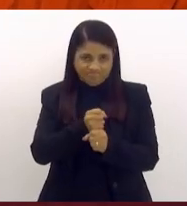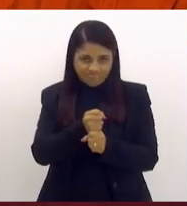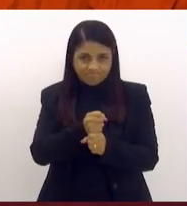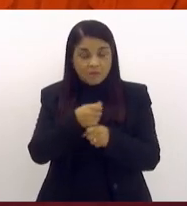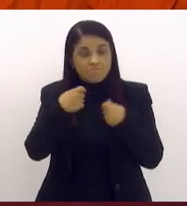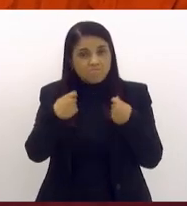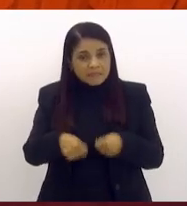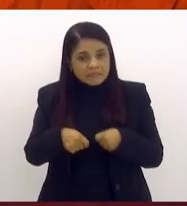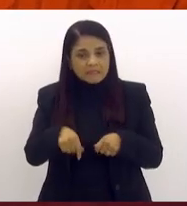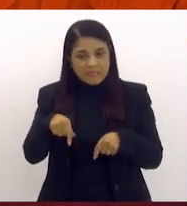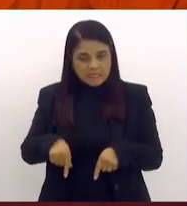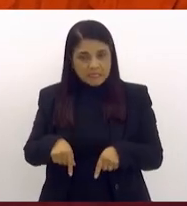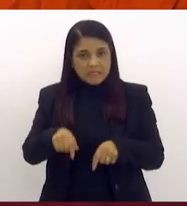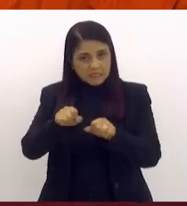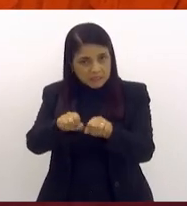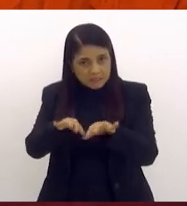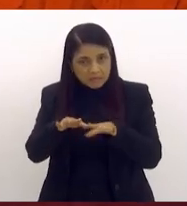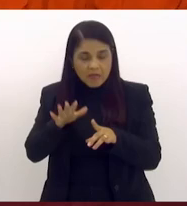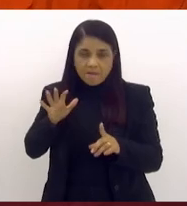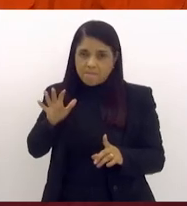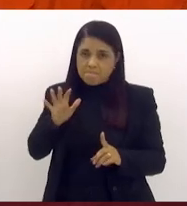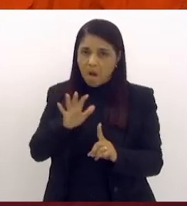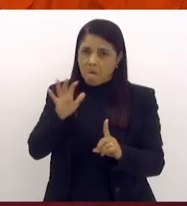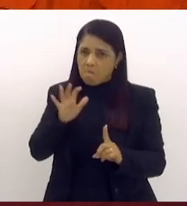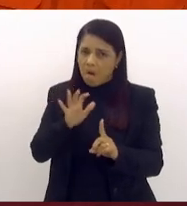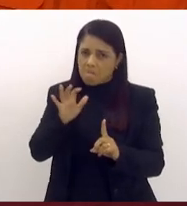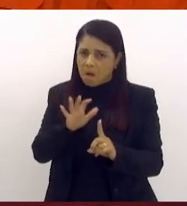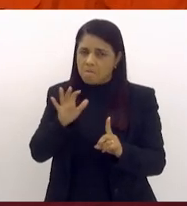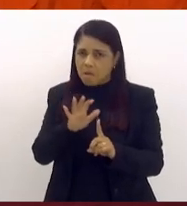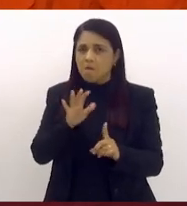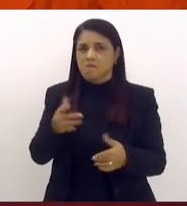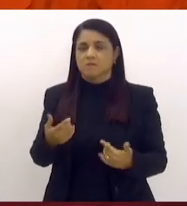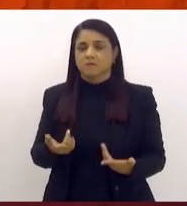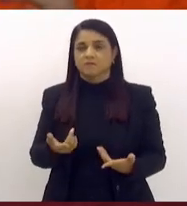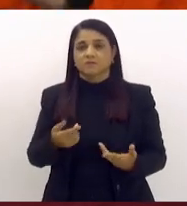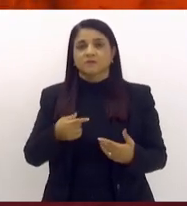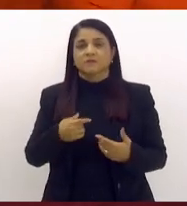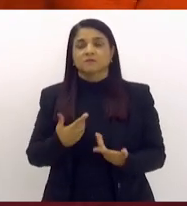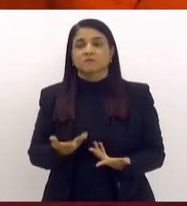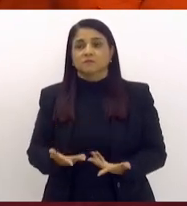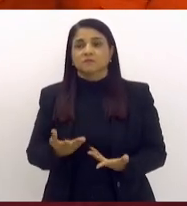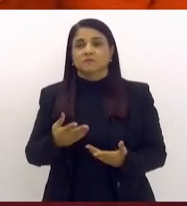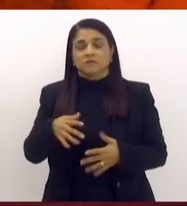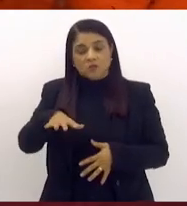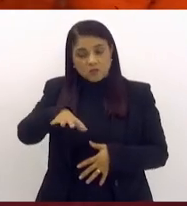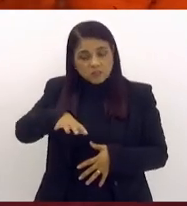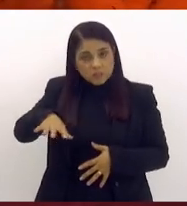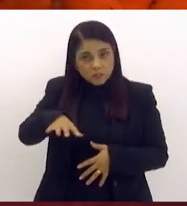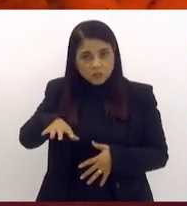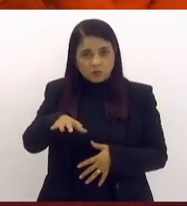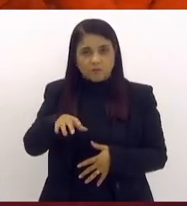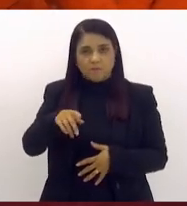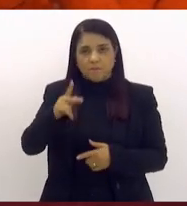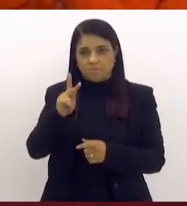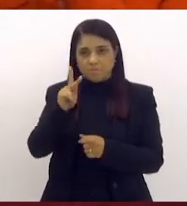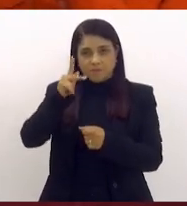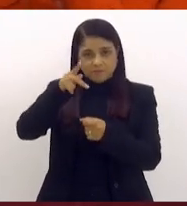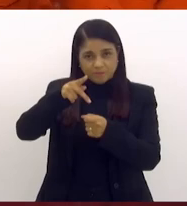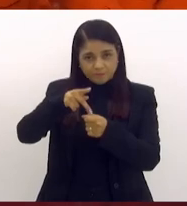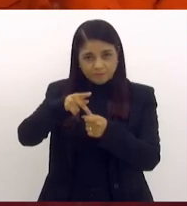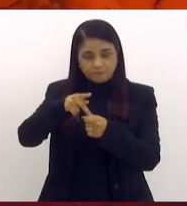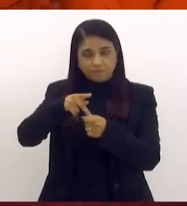saia daqui da Assembleia Legislativa do Estado do Rio de Janeiro e por fim o setor de petrólio e gás